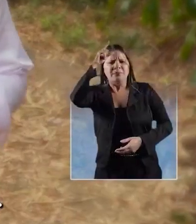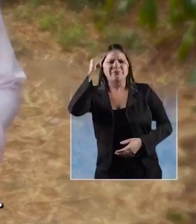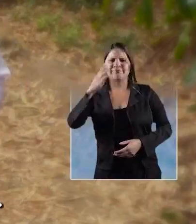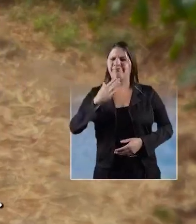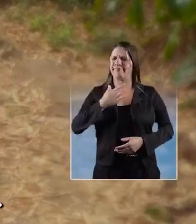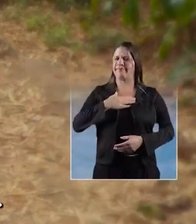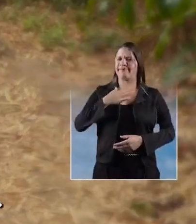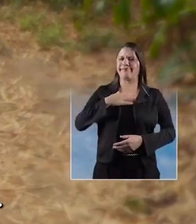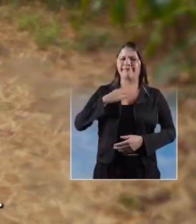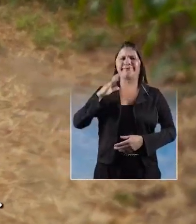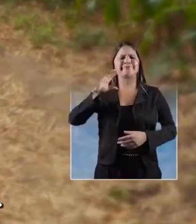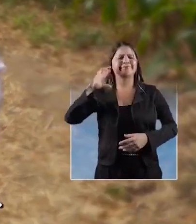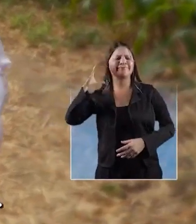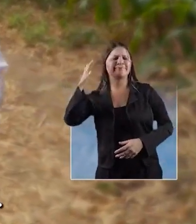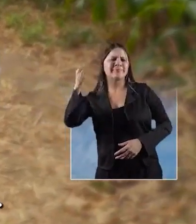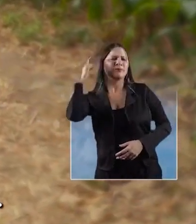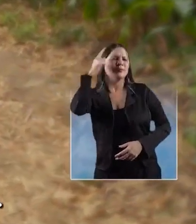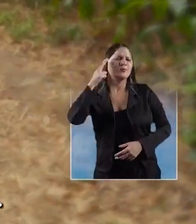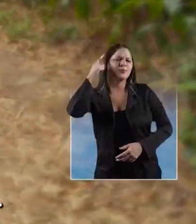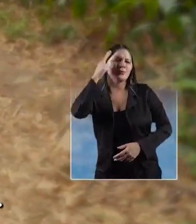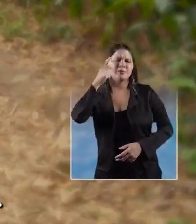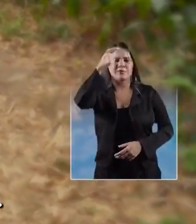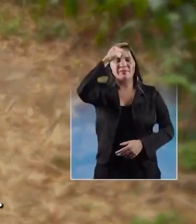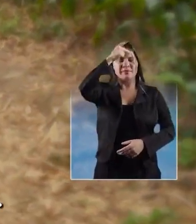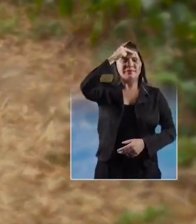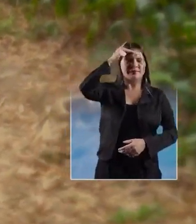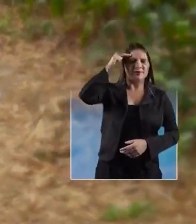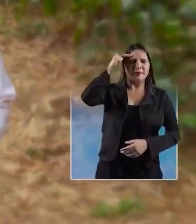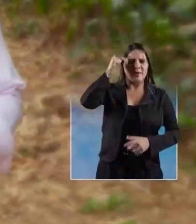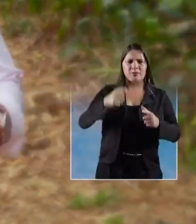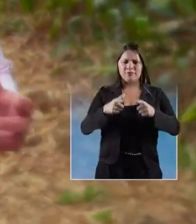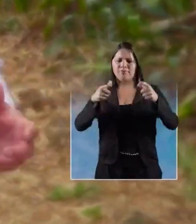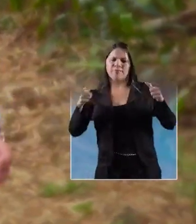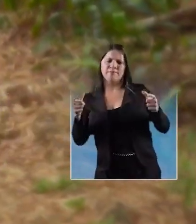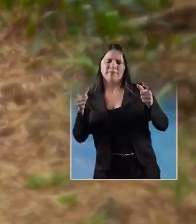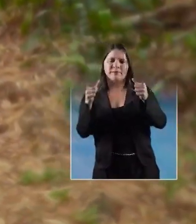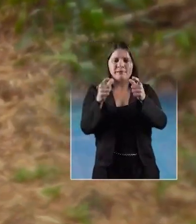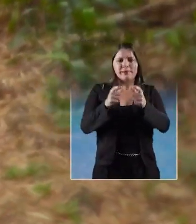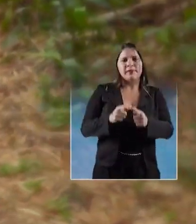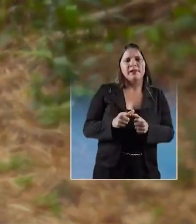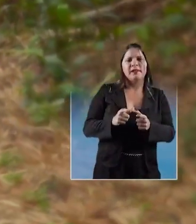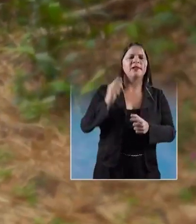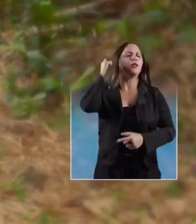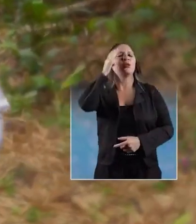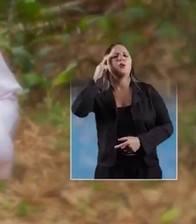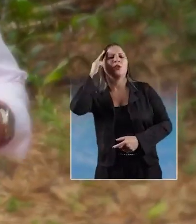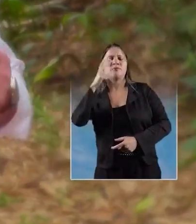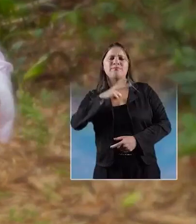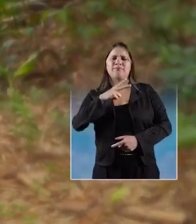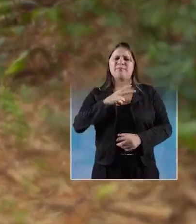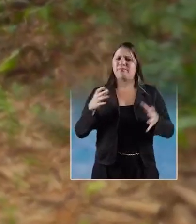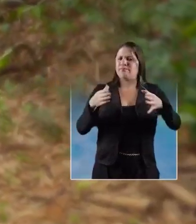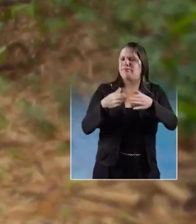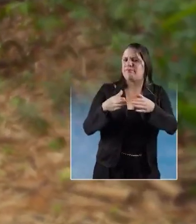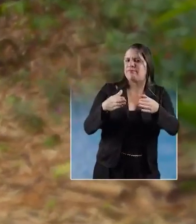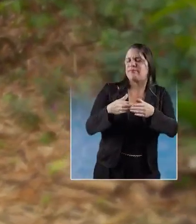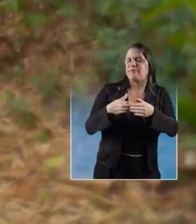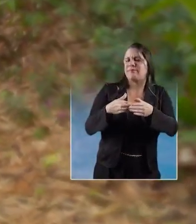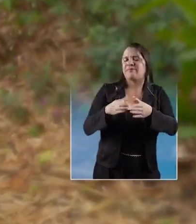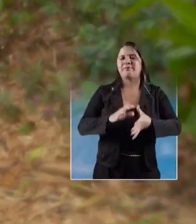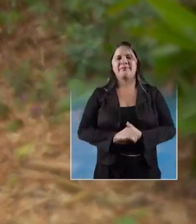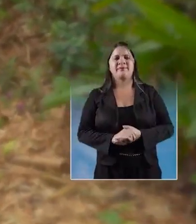Ser prefeito para mim é realizar o sonho das pessoas. Grandes sonhos, sonhos pequenos, sonhos individuais,